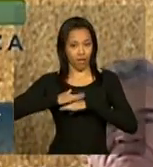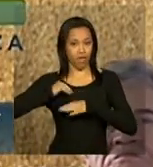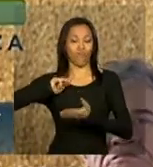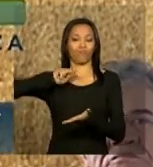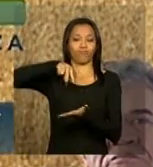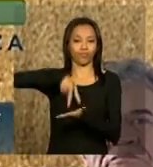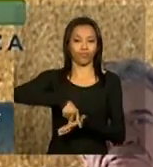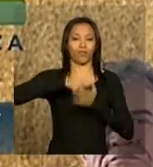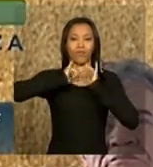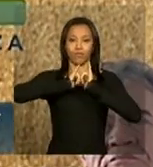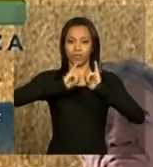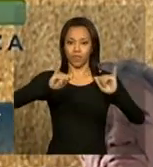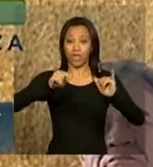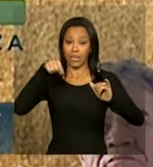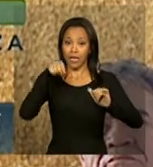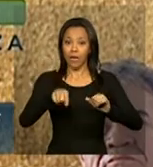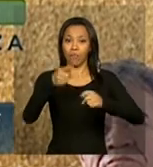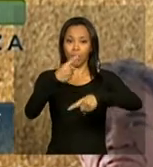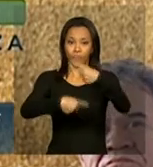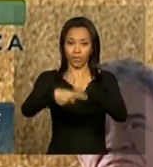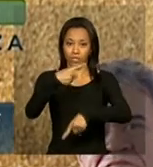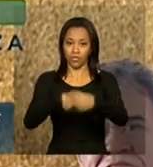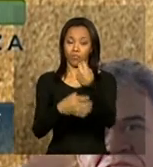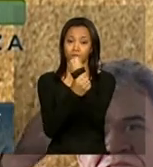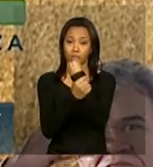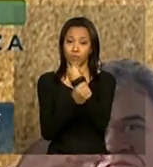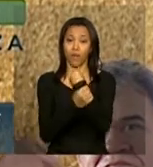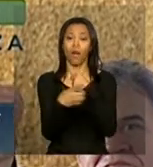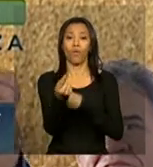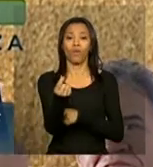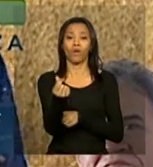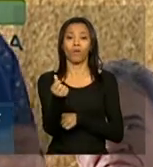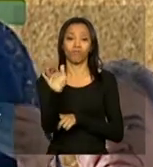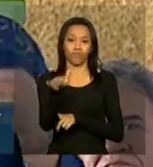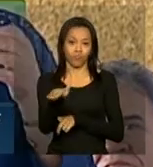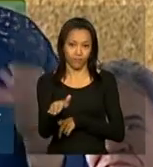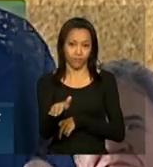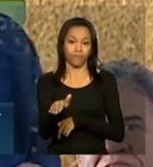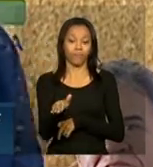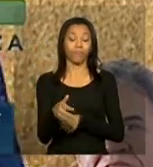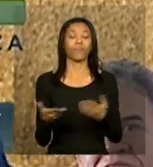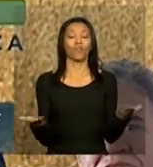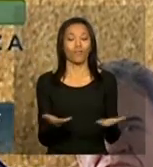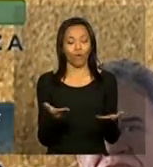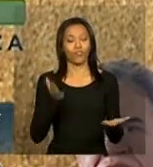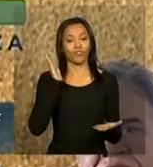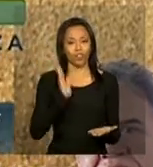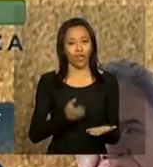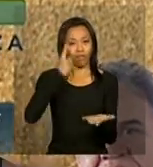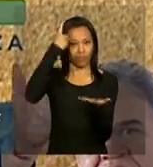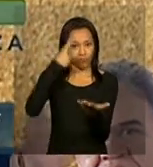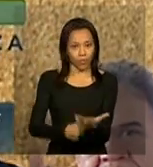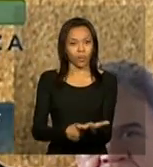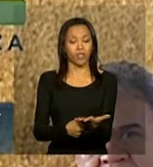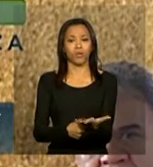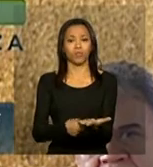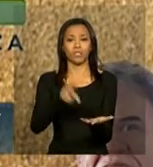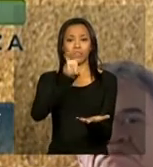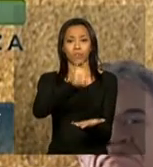de garantia do preço mínimo para anunciar. Nós, de fato, definimos um preço mínimo de